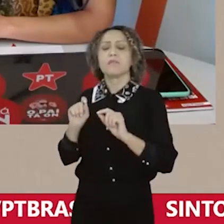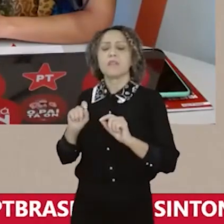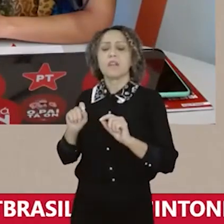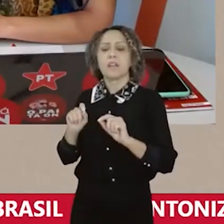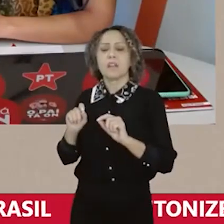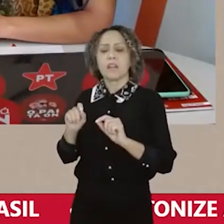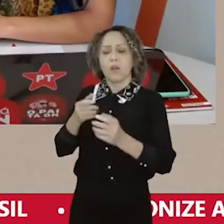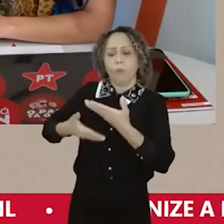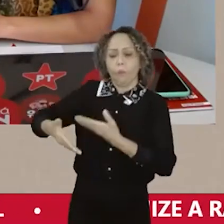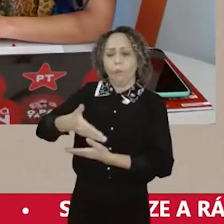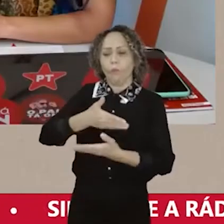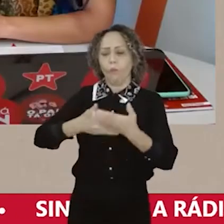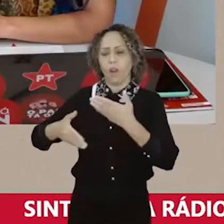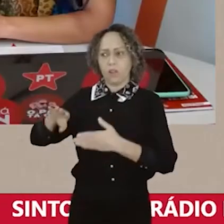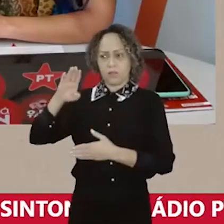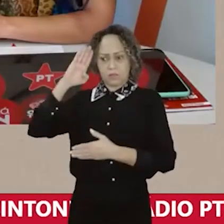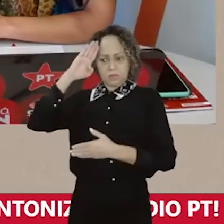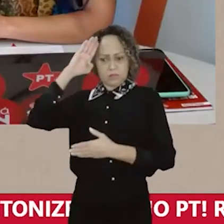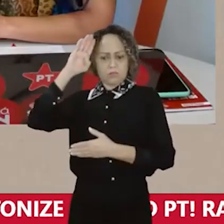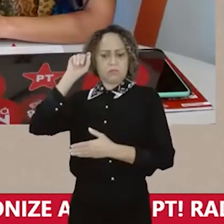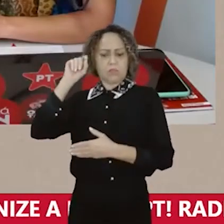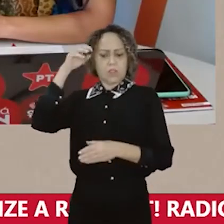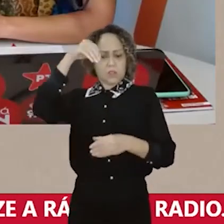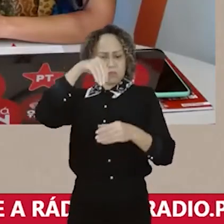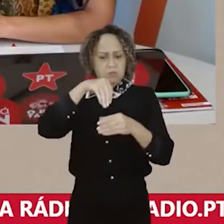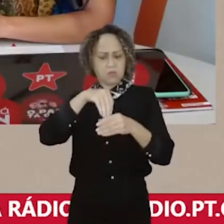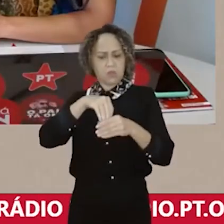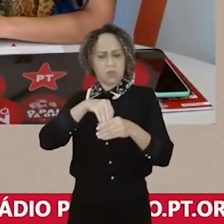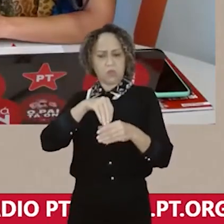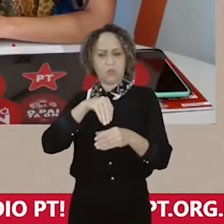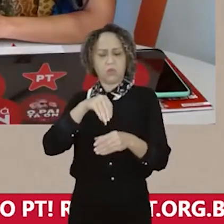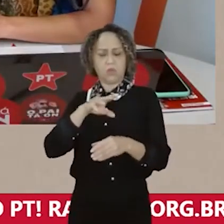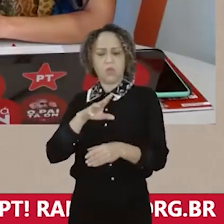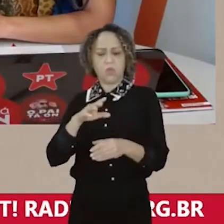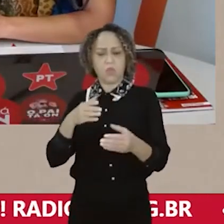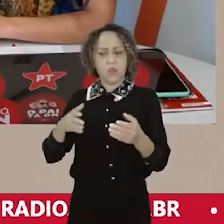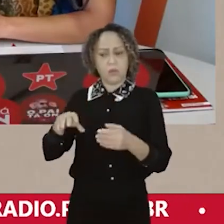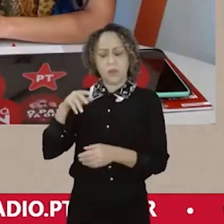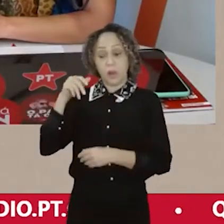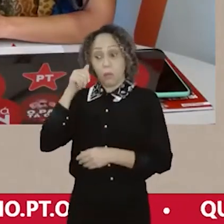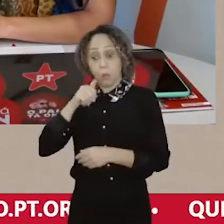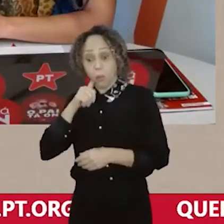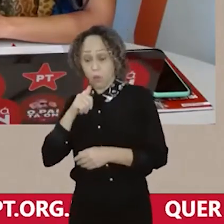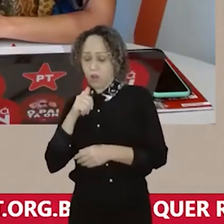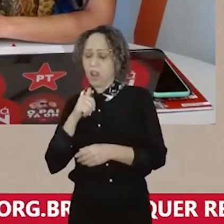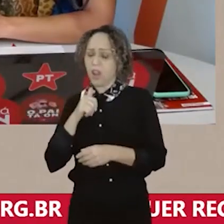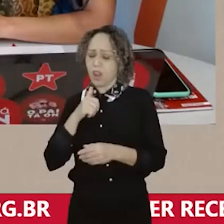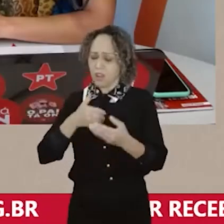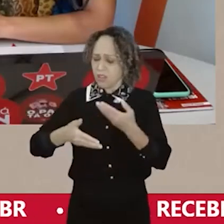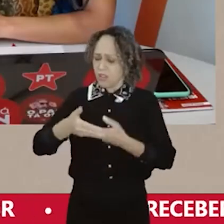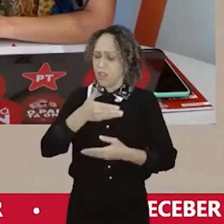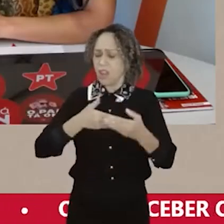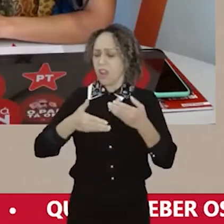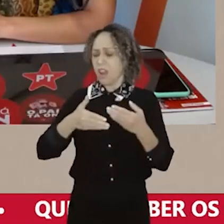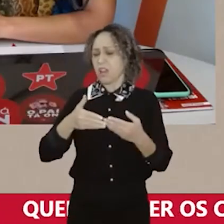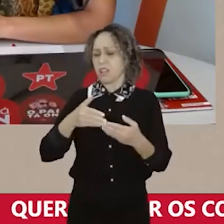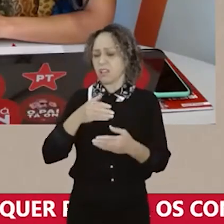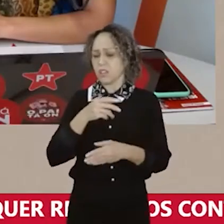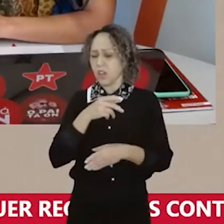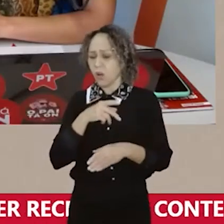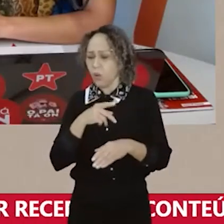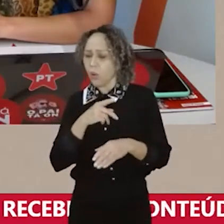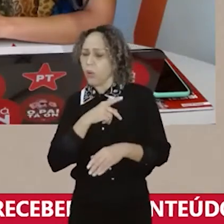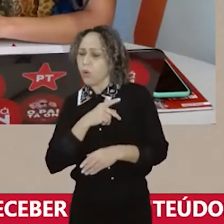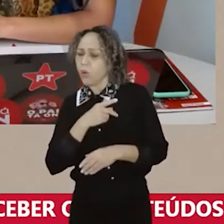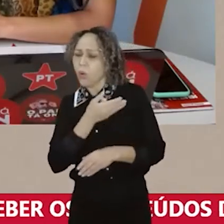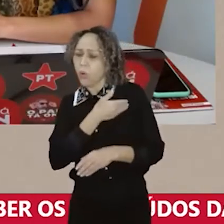relação prioritária com o Estado, que também antes era quase que exclusiva do homem, né? Era ele que ia fazer os registros, era